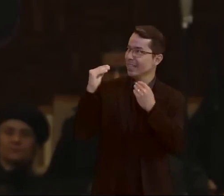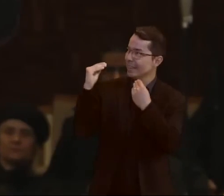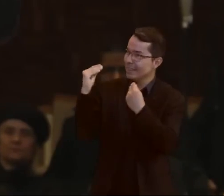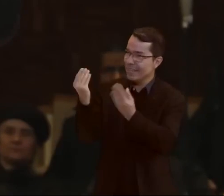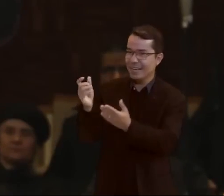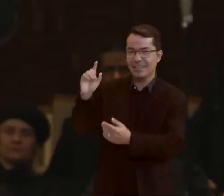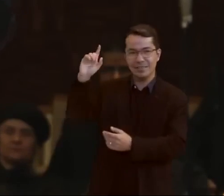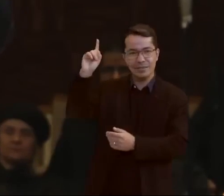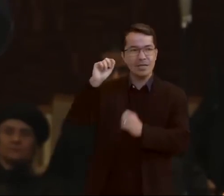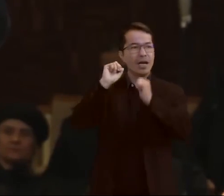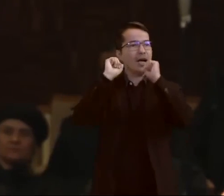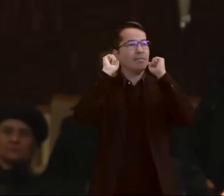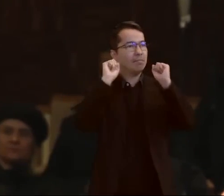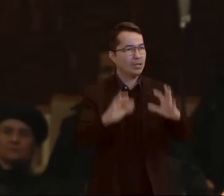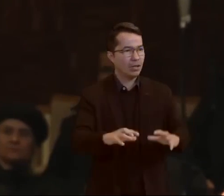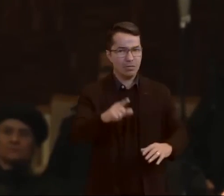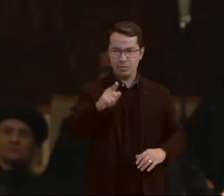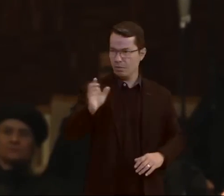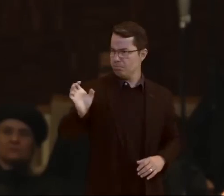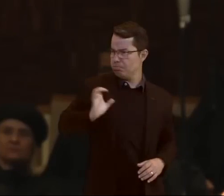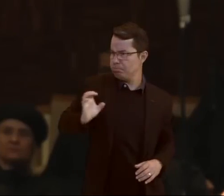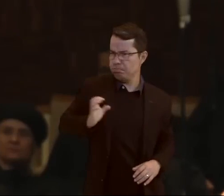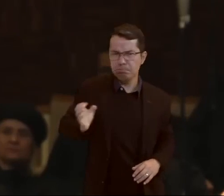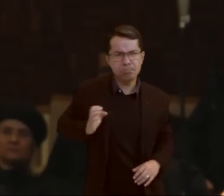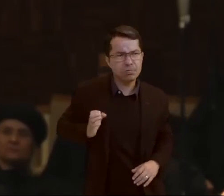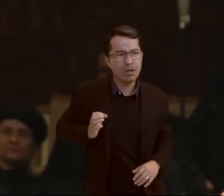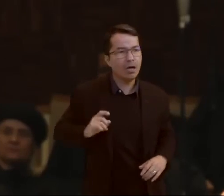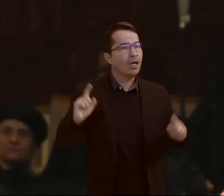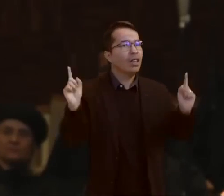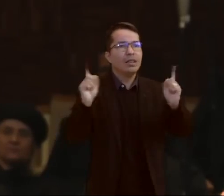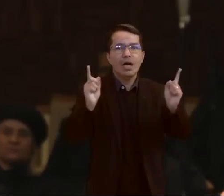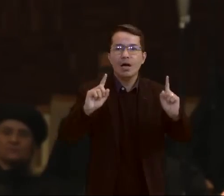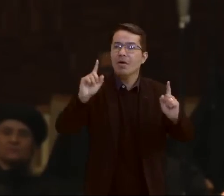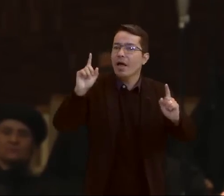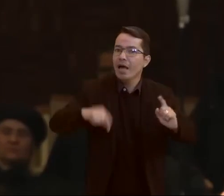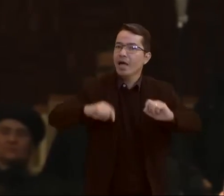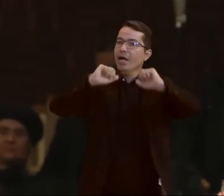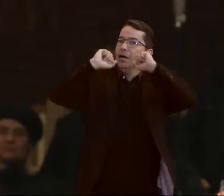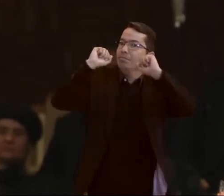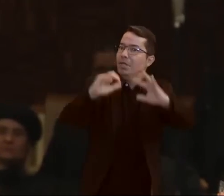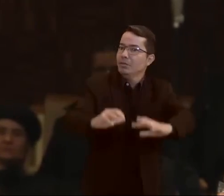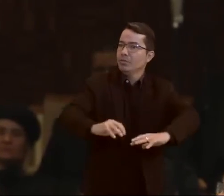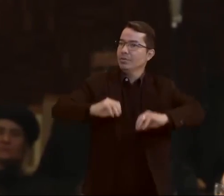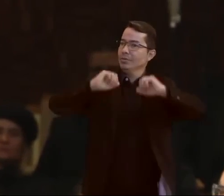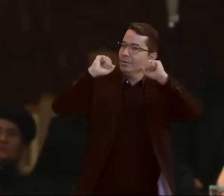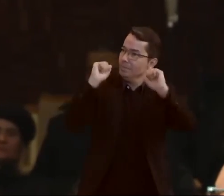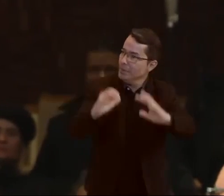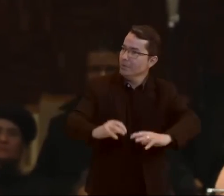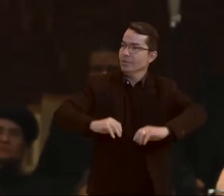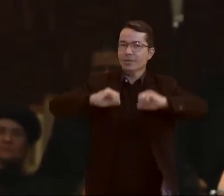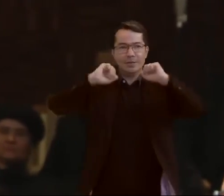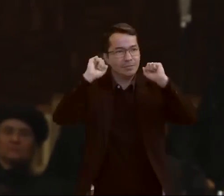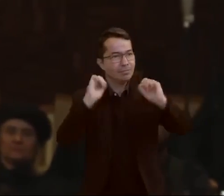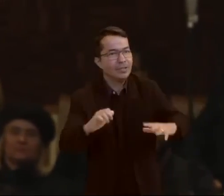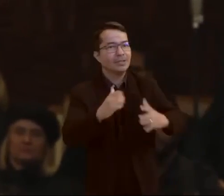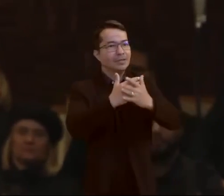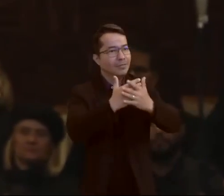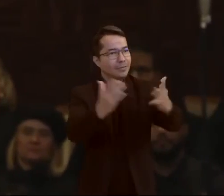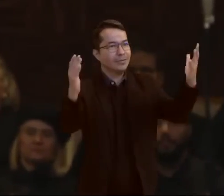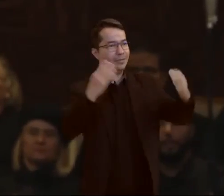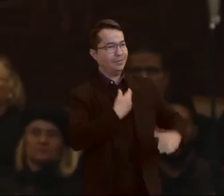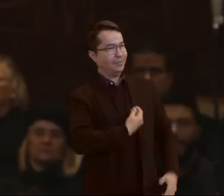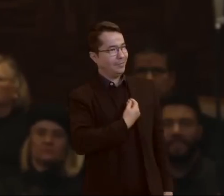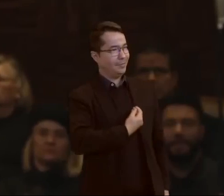rico, não, mas Ele vai fazer você produtivo e abençoador. Mas não é só nessas coisas que